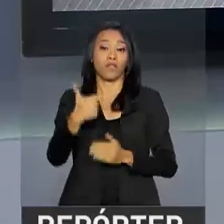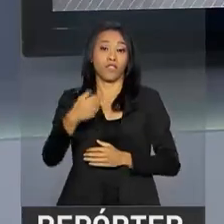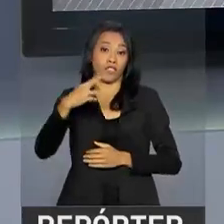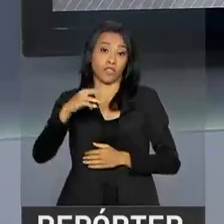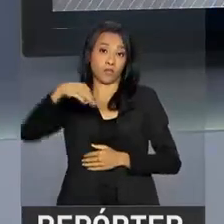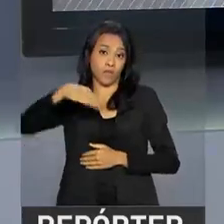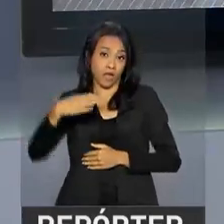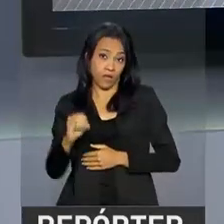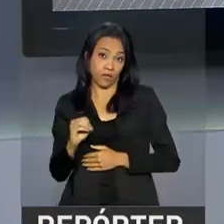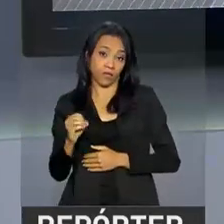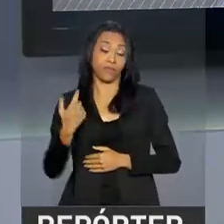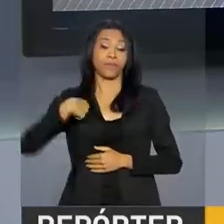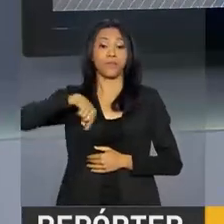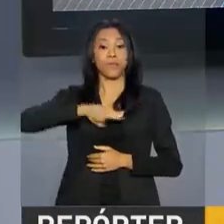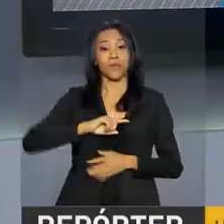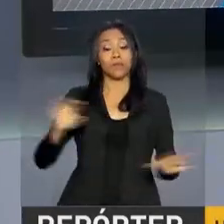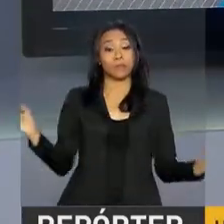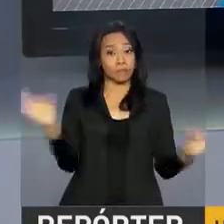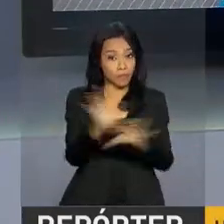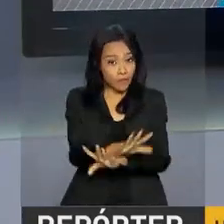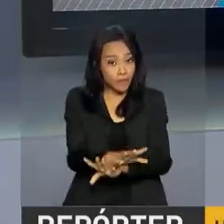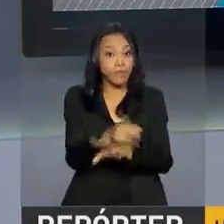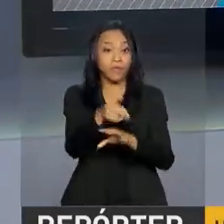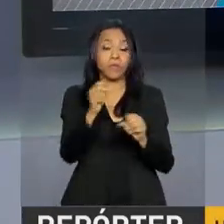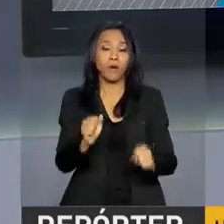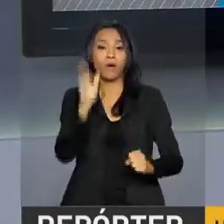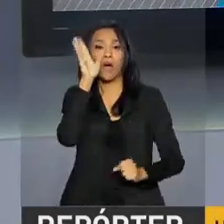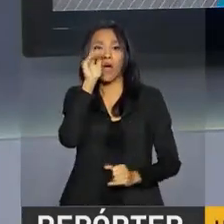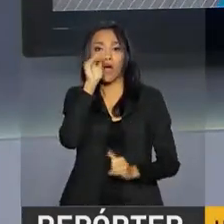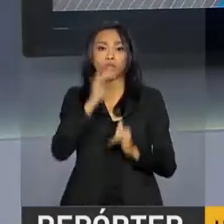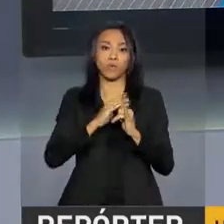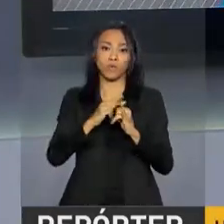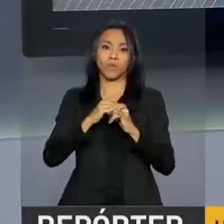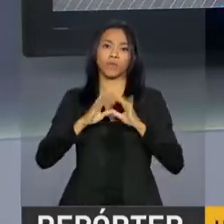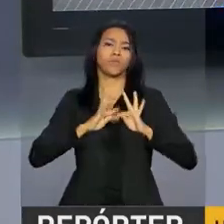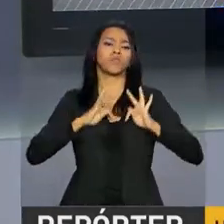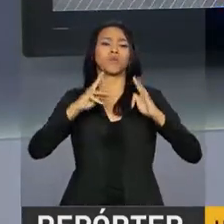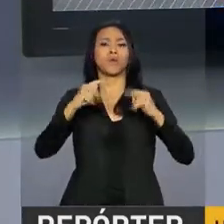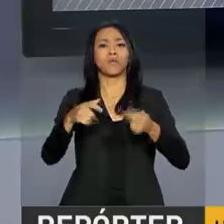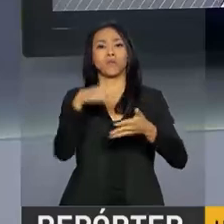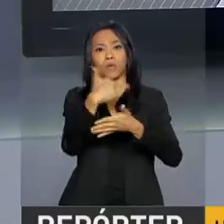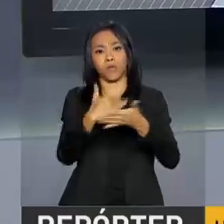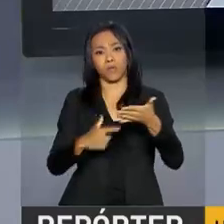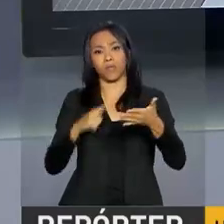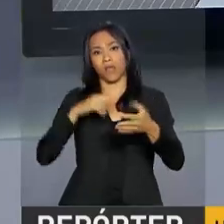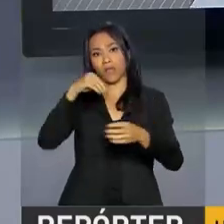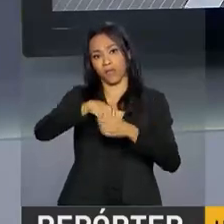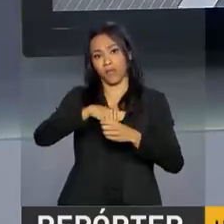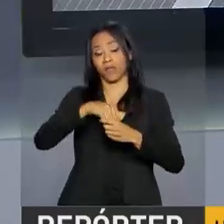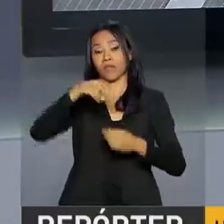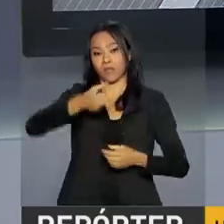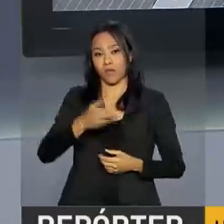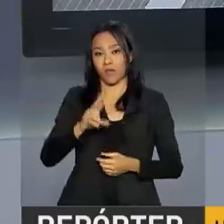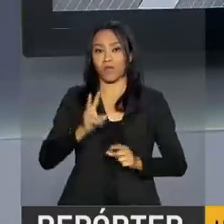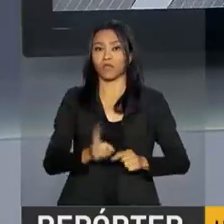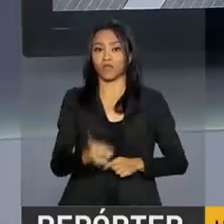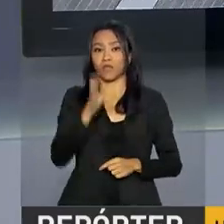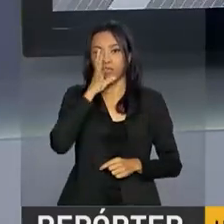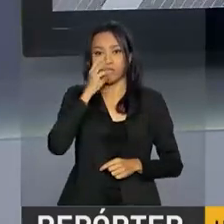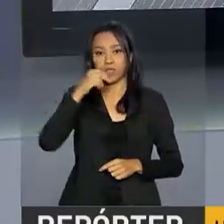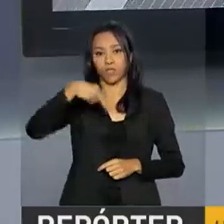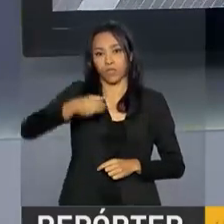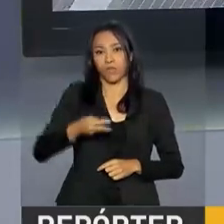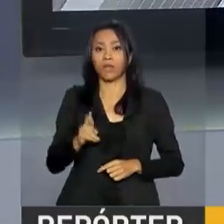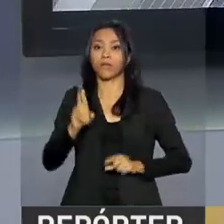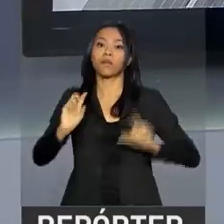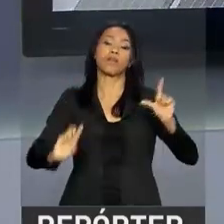nós ficamos por aqui você pode rever as reportagens no youtube e toda a nossa programação também está na página da nbr na internet continue